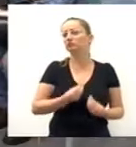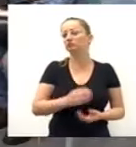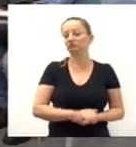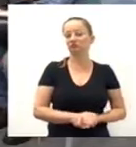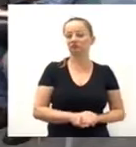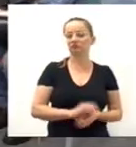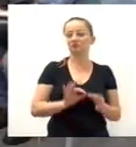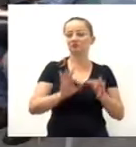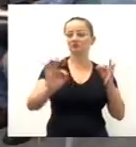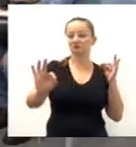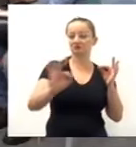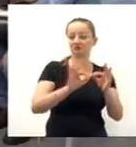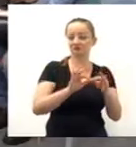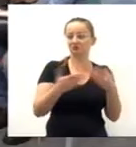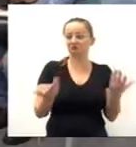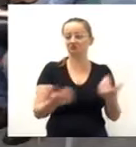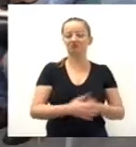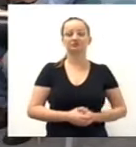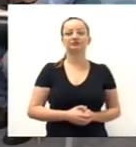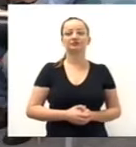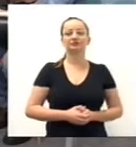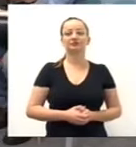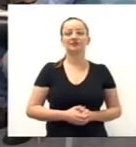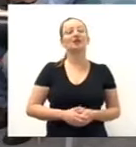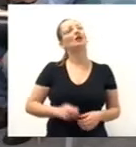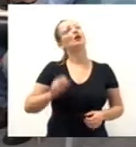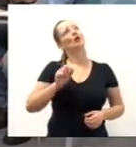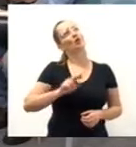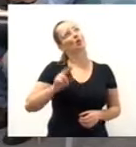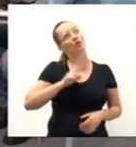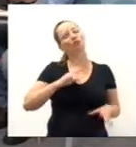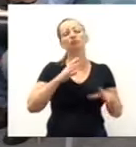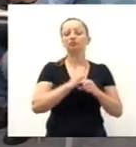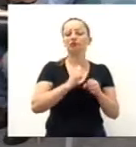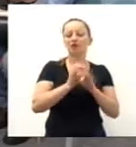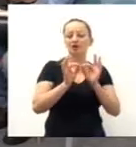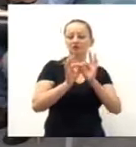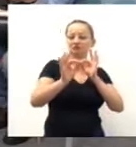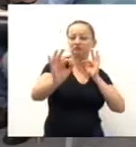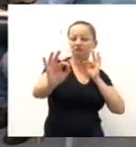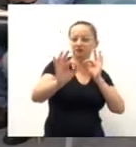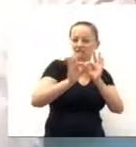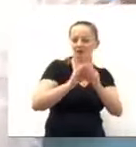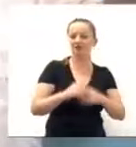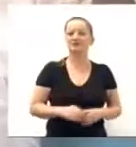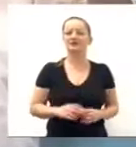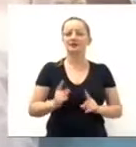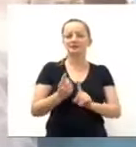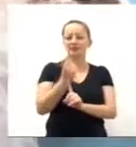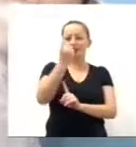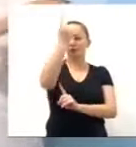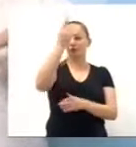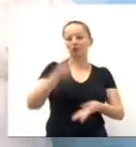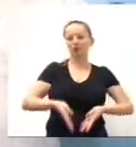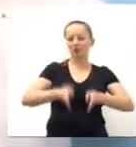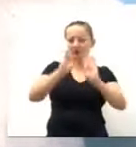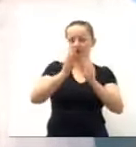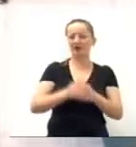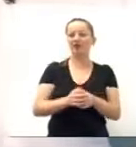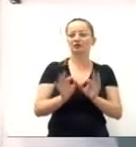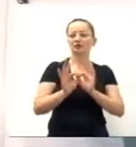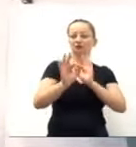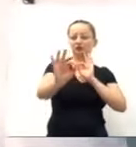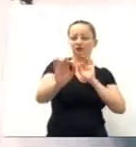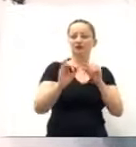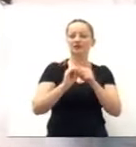distâncias inacessíveis, né, que a gente sabe. Sim, nós vemos para calcular uma distância, calcular a altura de um prédio, a distância de